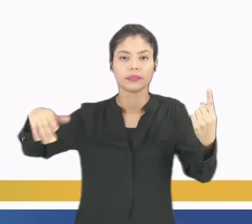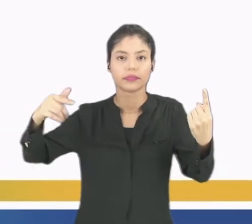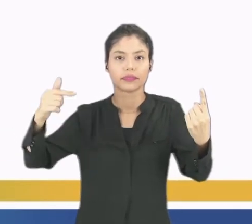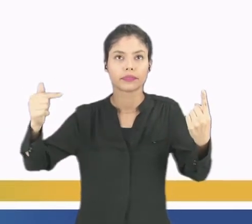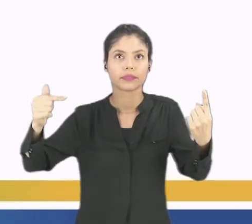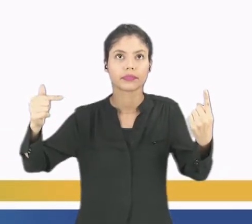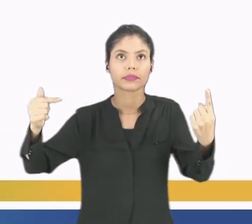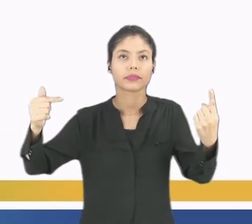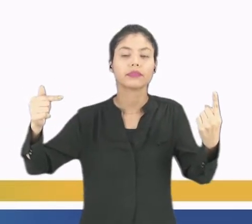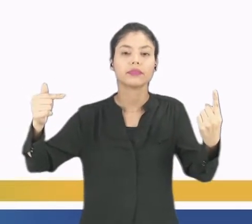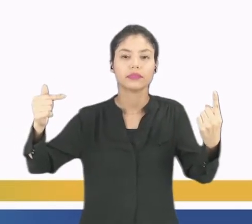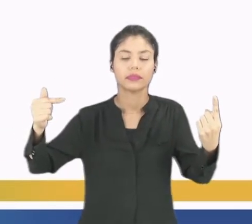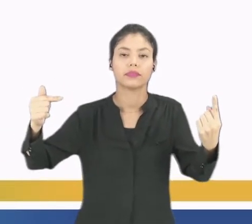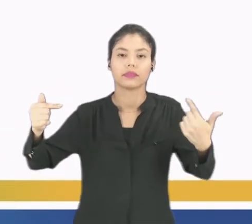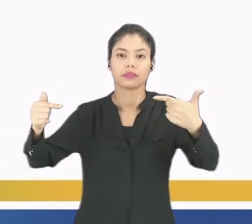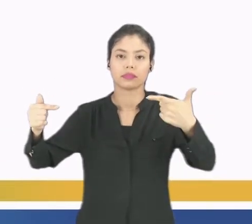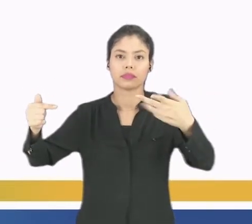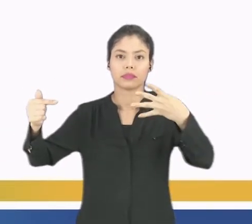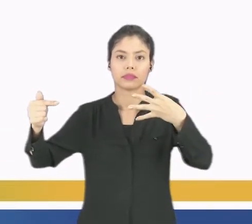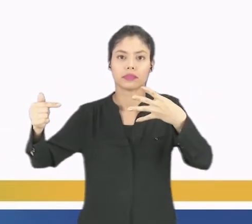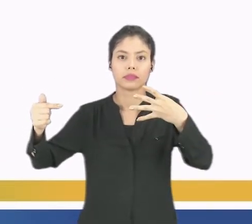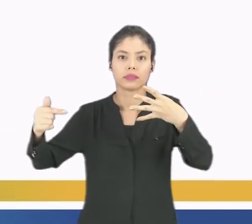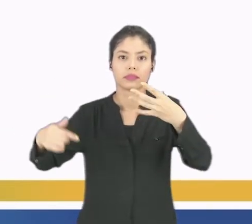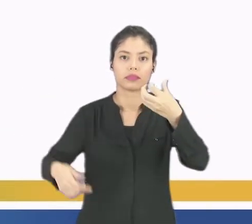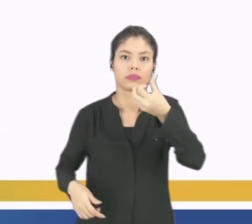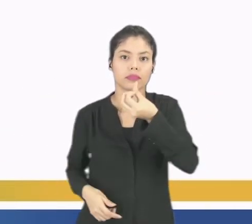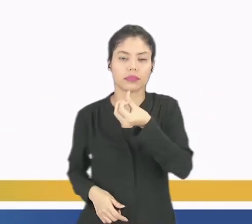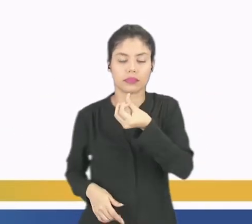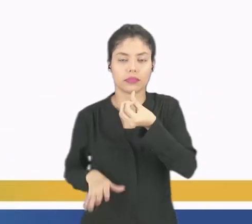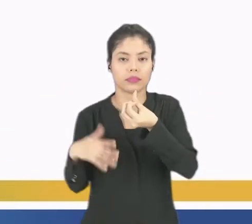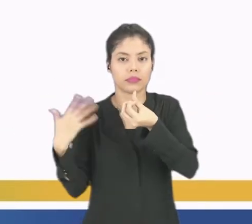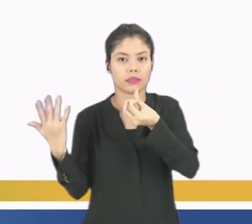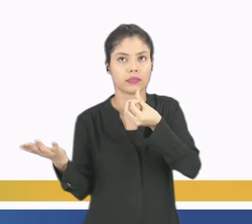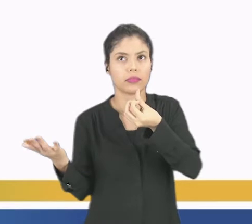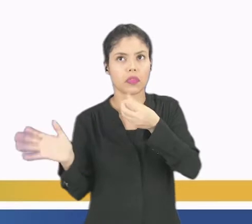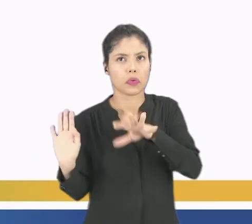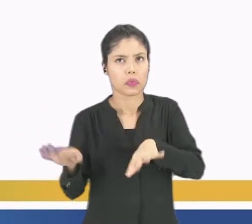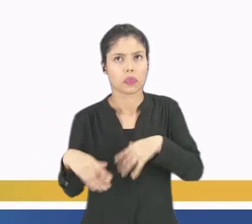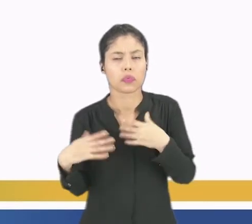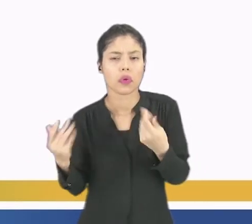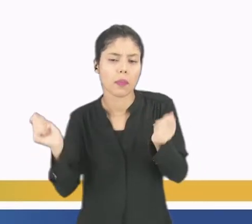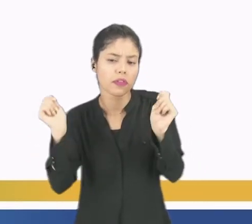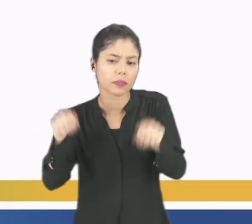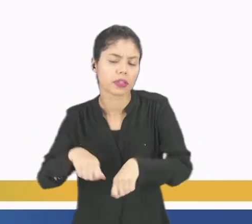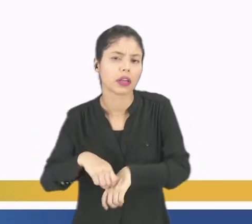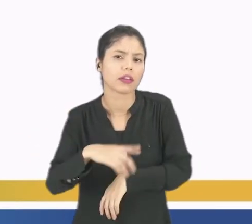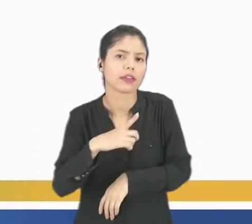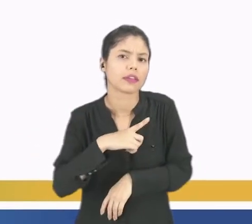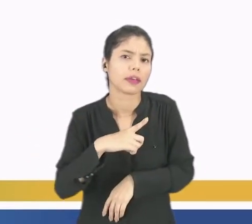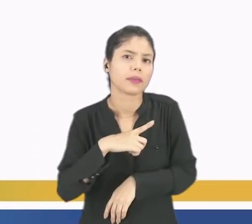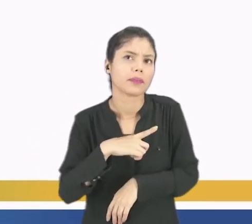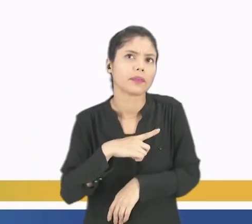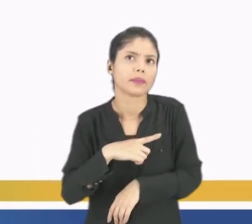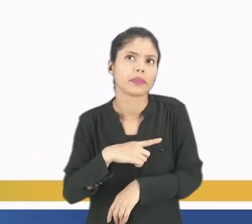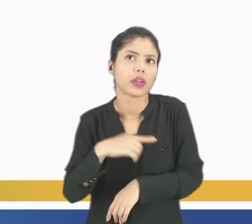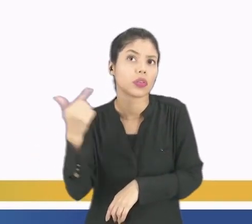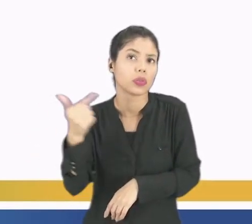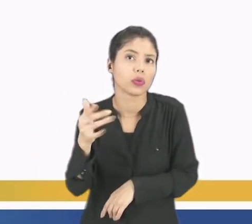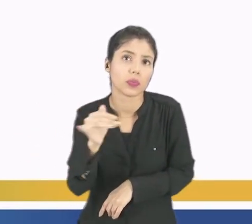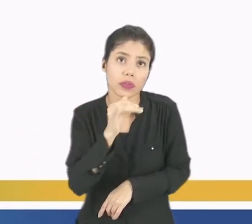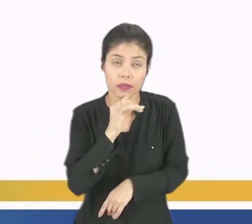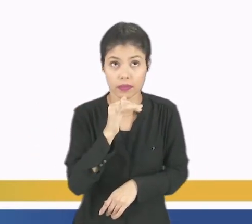ele ser par, ele vai ter que terminar em 2, 4 ou 6. E aí, que possibilidades nós temos aí de terminar em 2, por